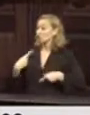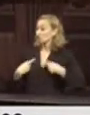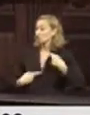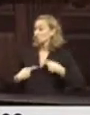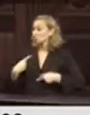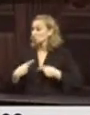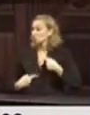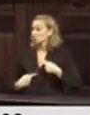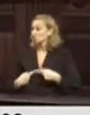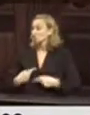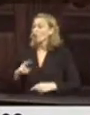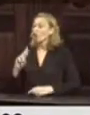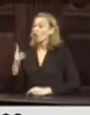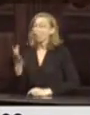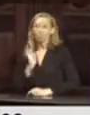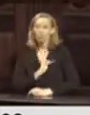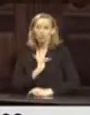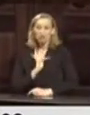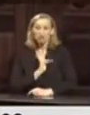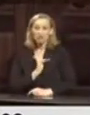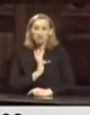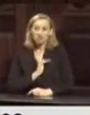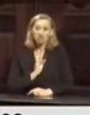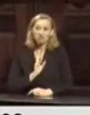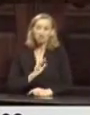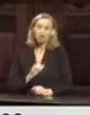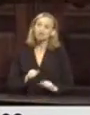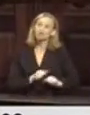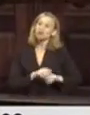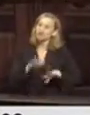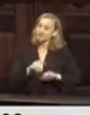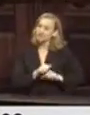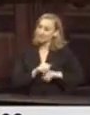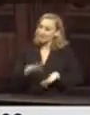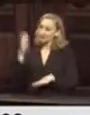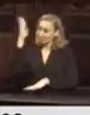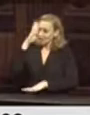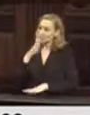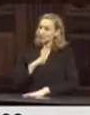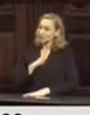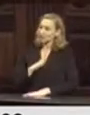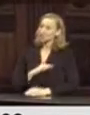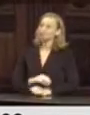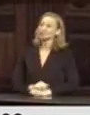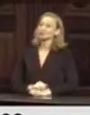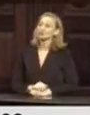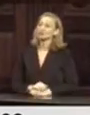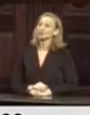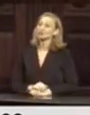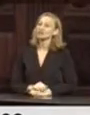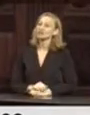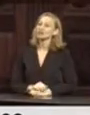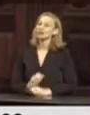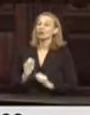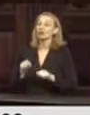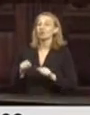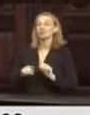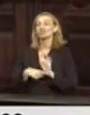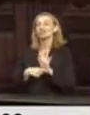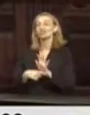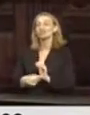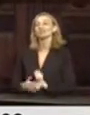quer seja na polícia, que o Exército Brasileiro. É essa que é a questão